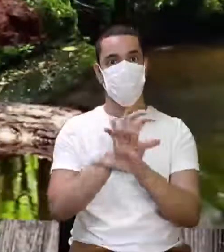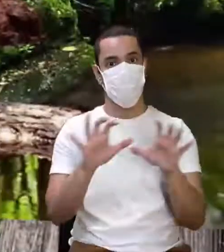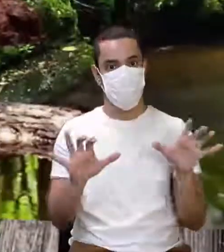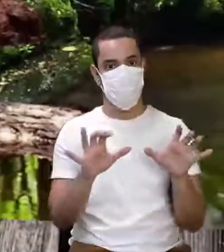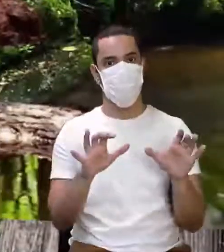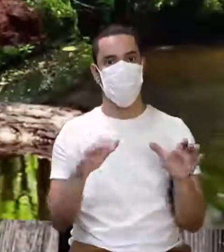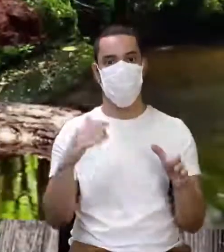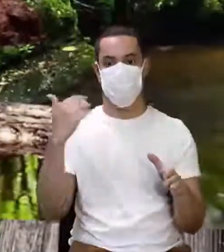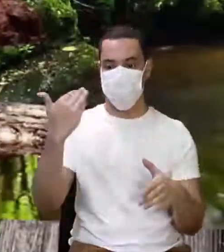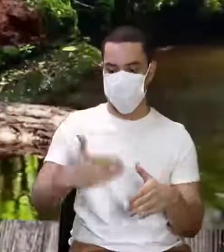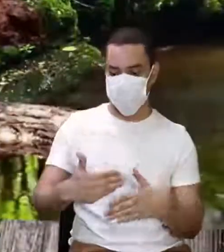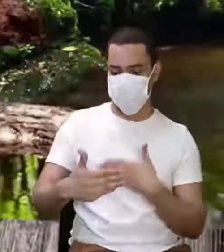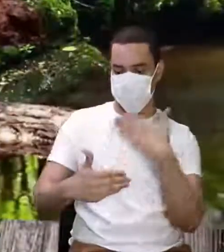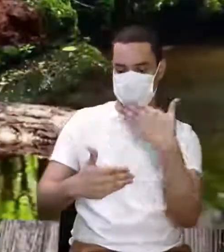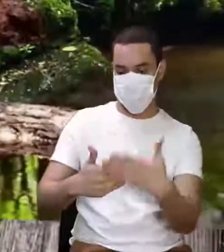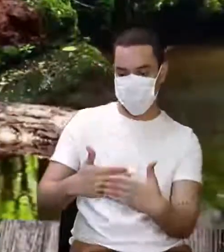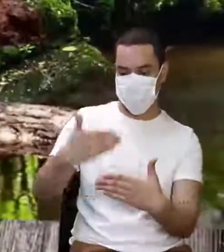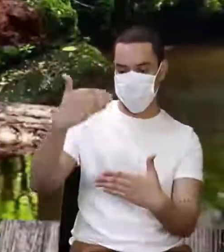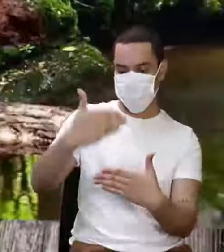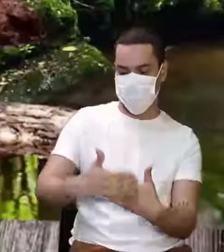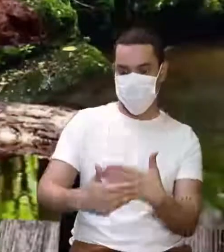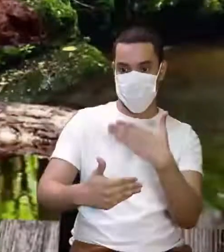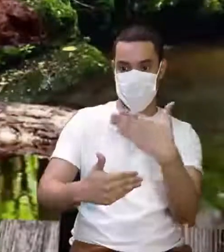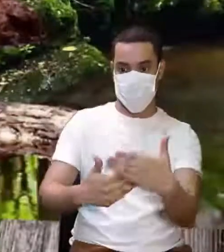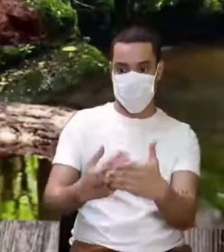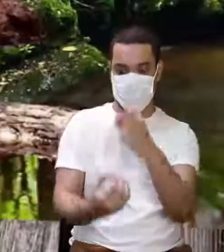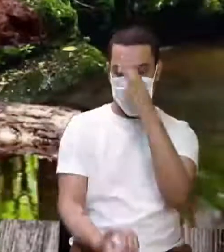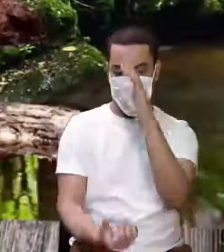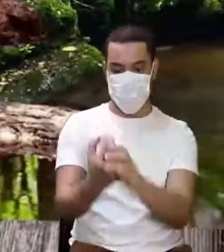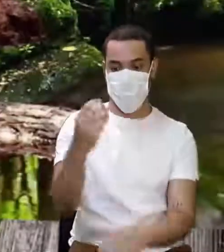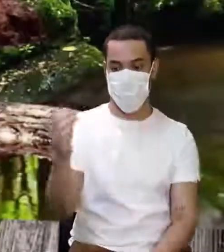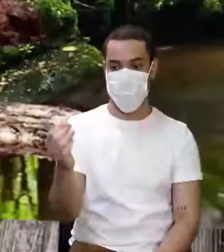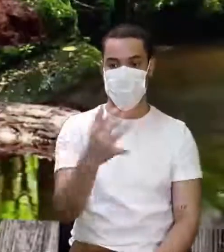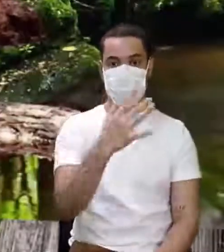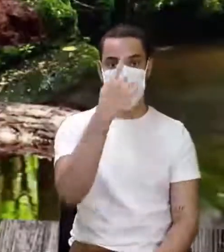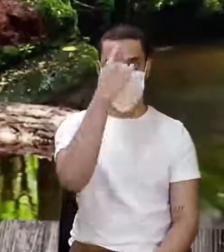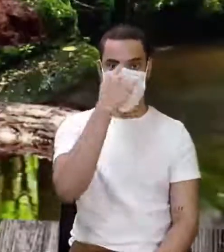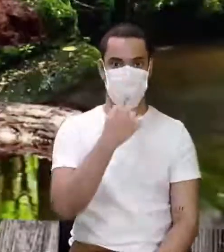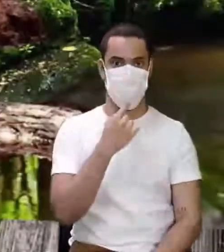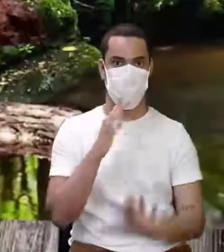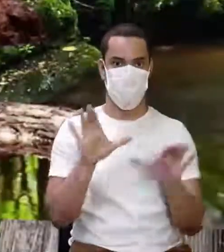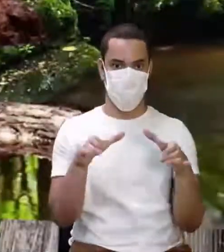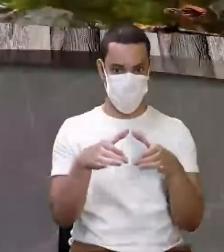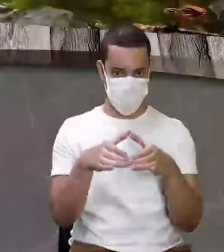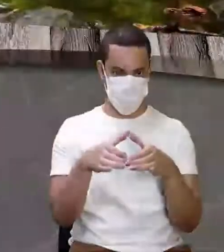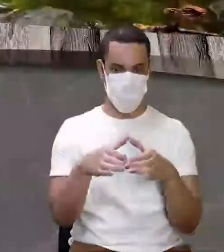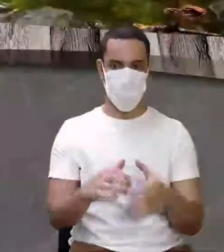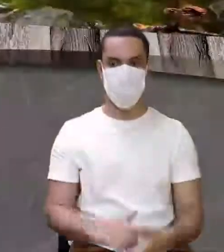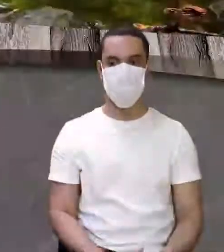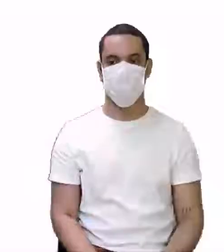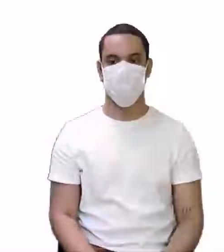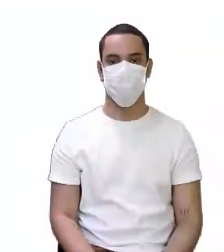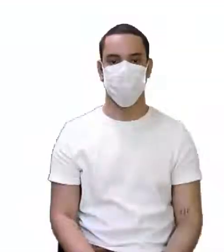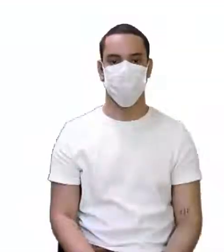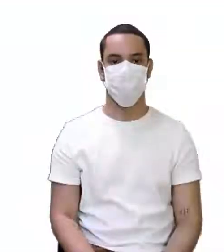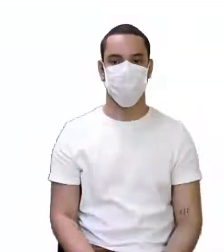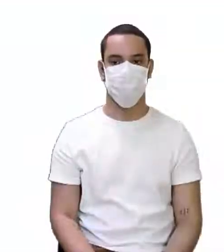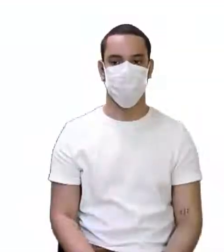que ocorra o quê, prof? A especiação, o surgimento de uma nova espécie. Olha lá no quadro, vamos continuar.